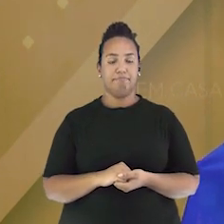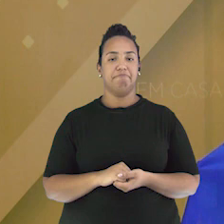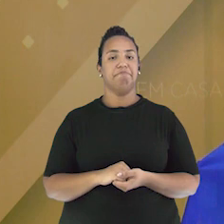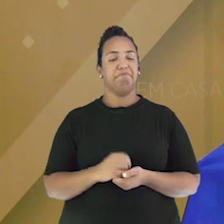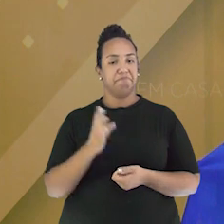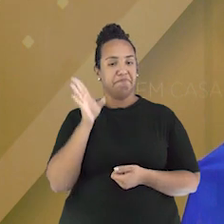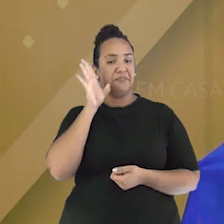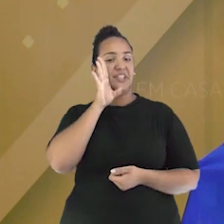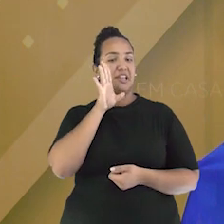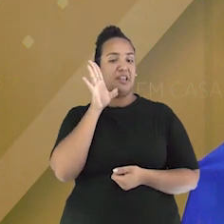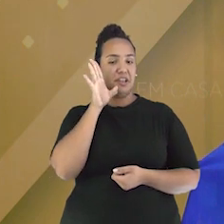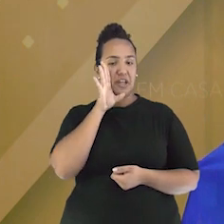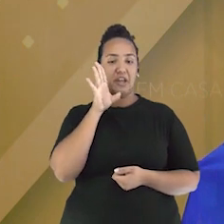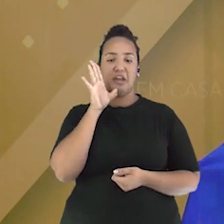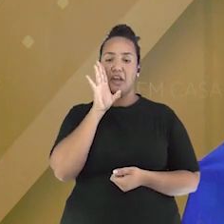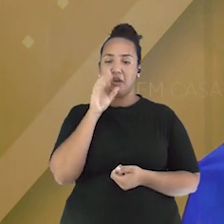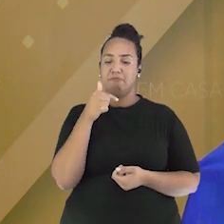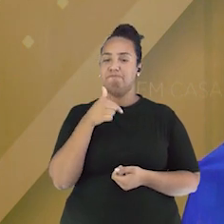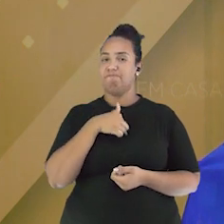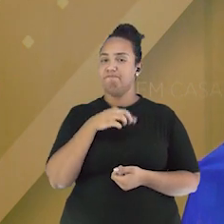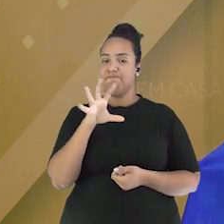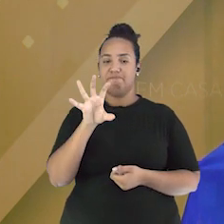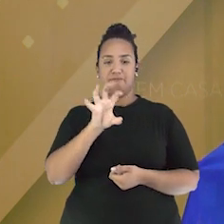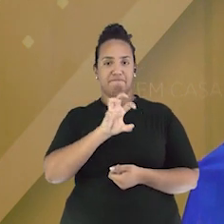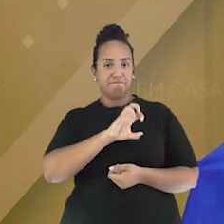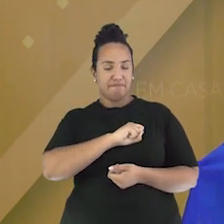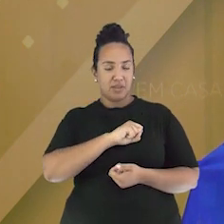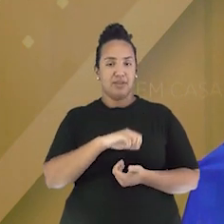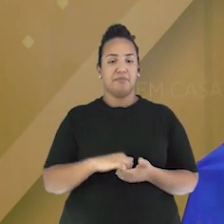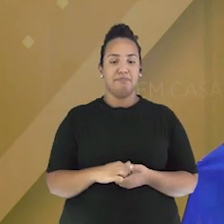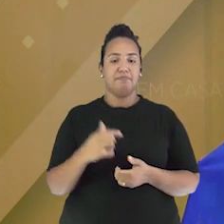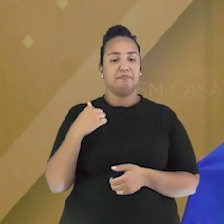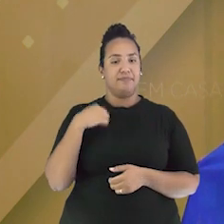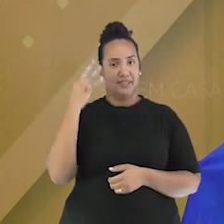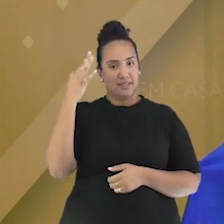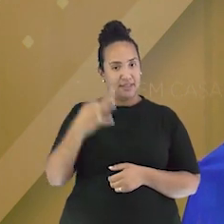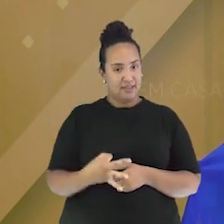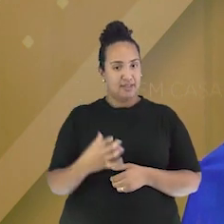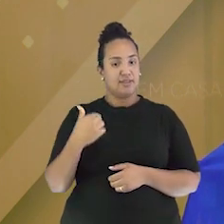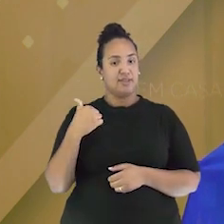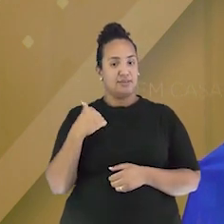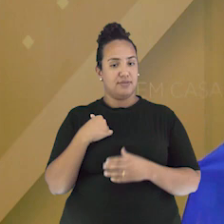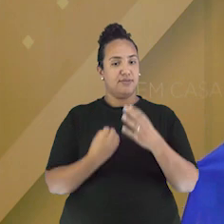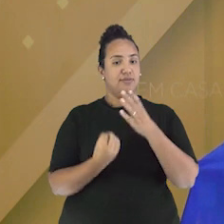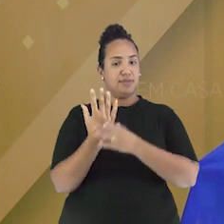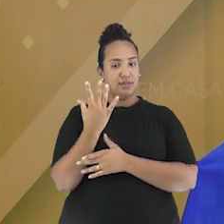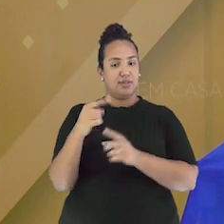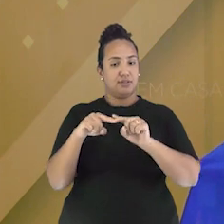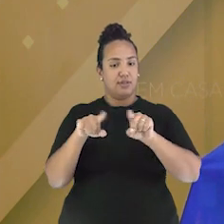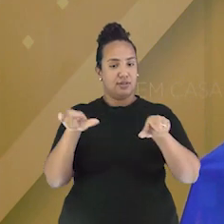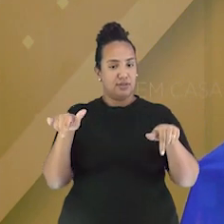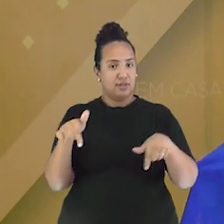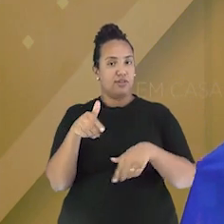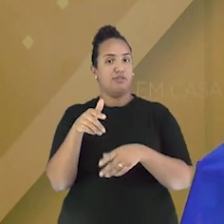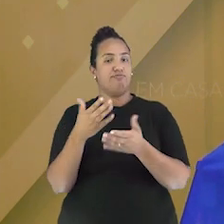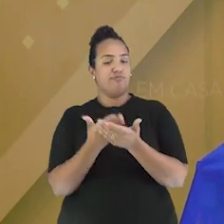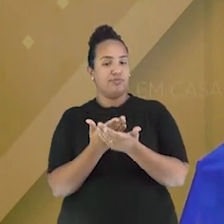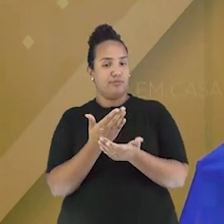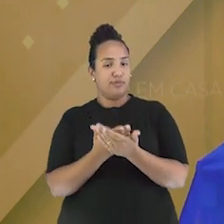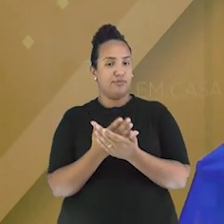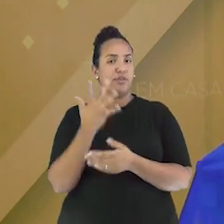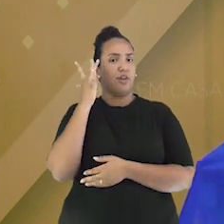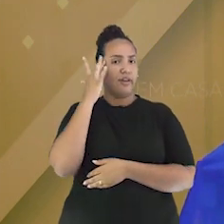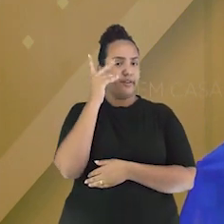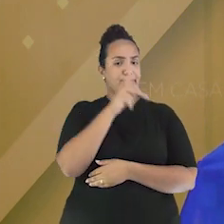que massa! Eu amei esse pulmão artificial. Com certeza eu também vou fazer em sala de aula com meus alunos. Eu acredito que